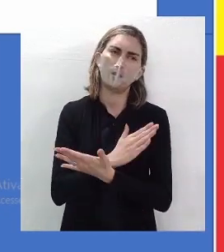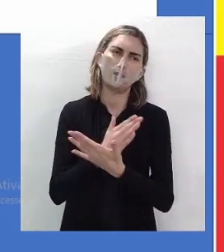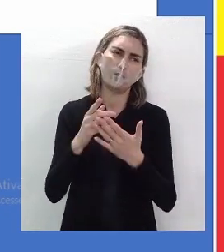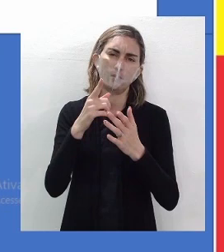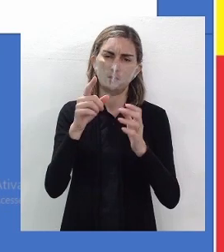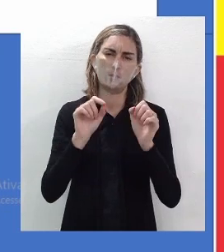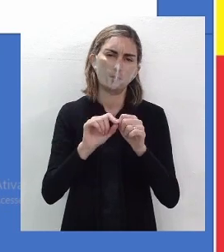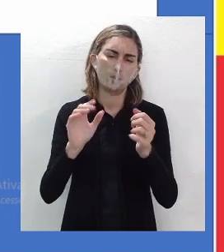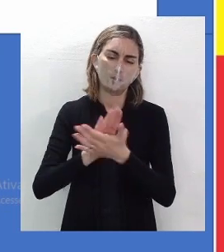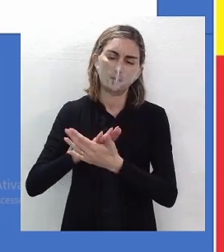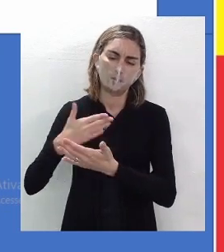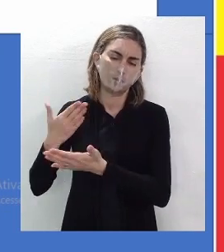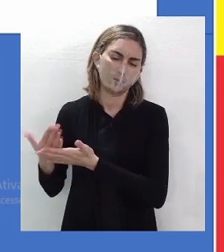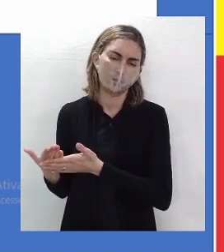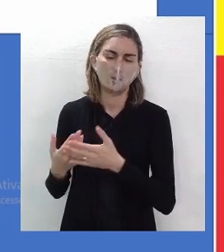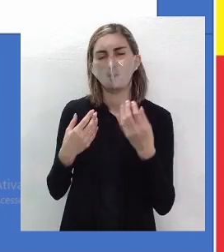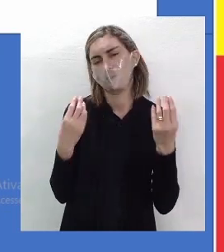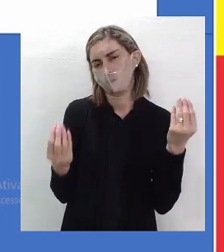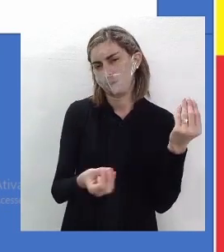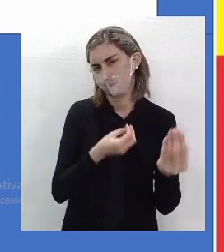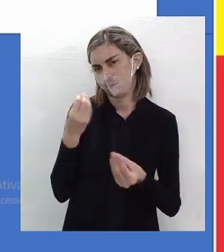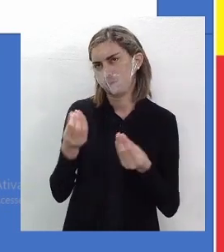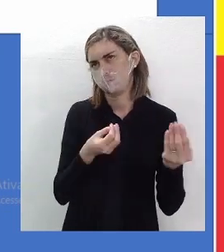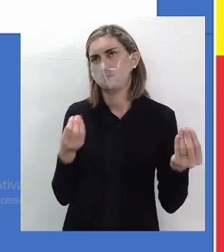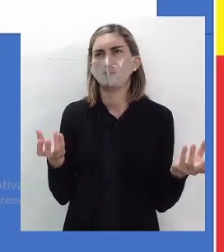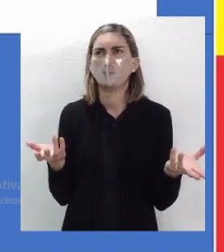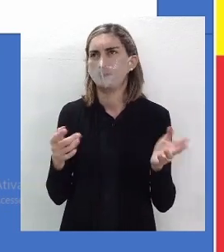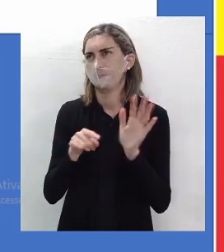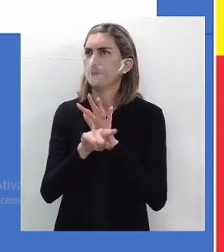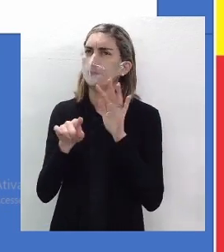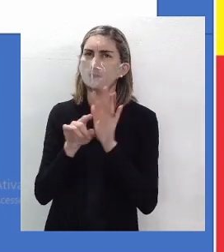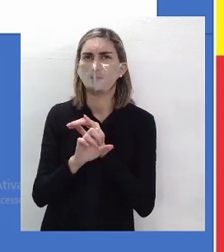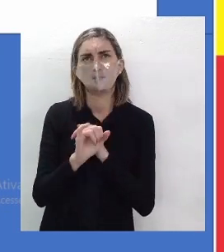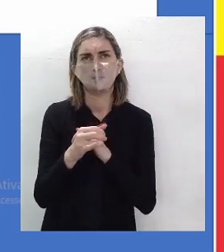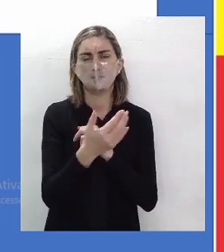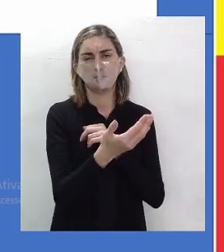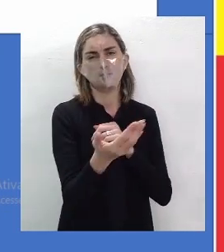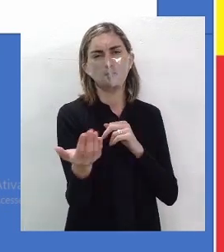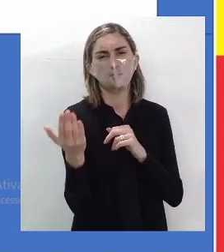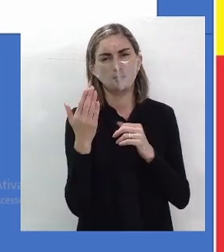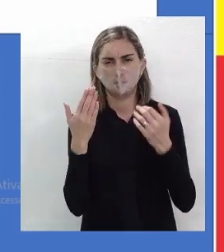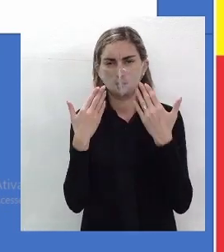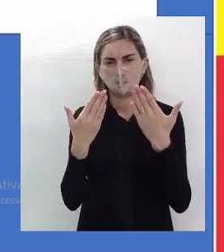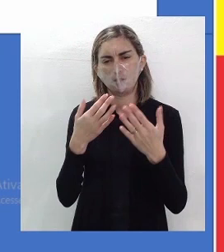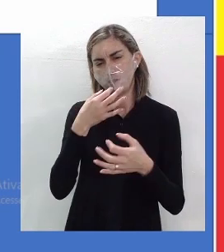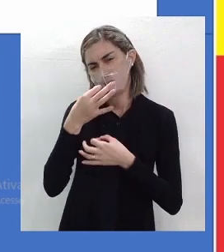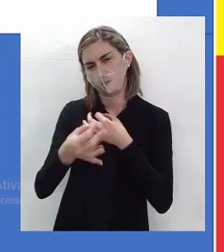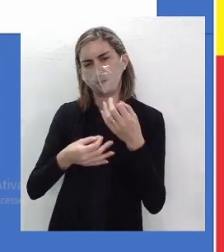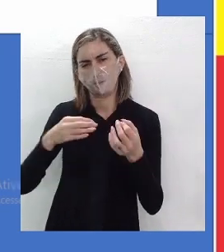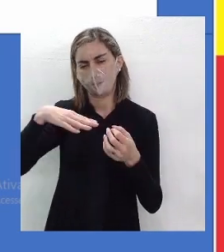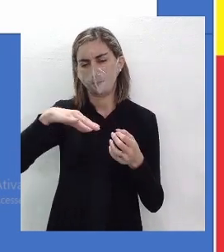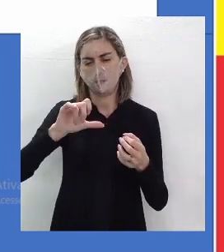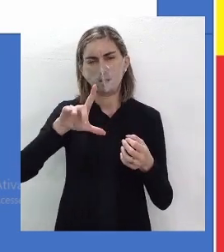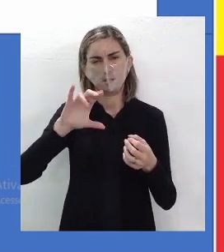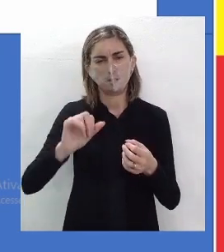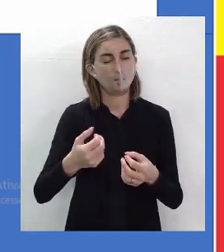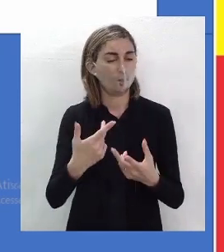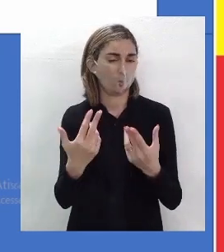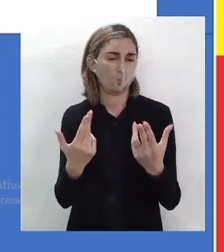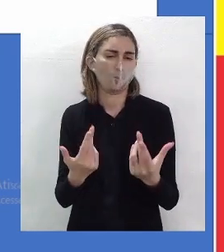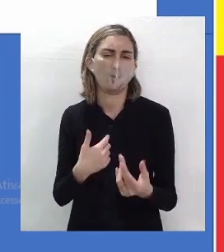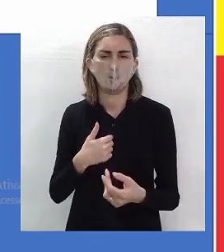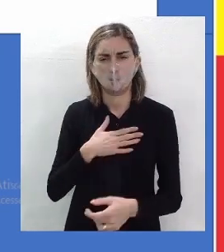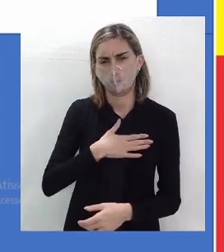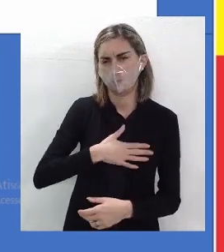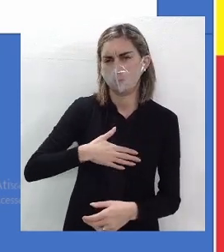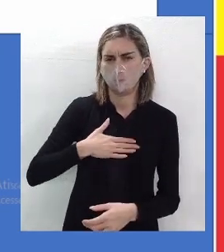possa interpretar como se fosse, não é? Ele perguntando se você aprecia a melancia tanto quanto ele